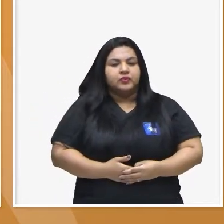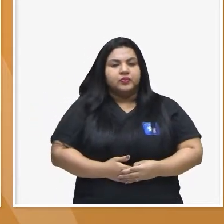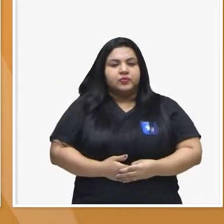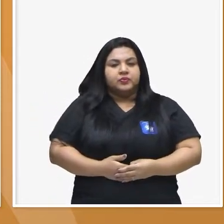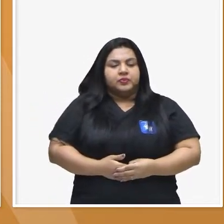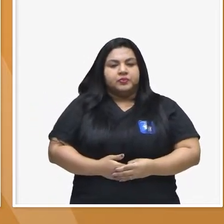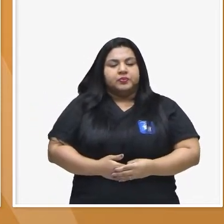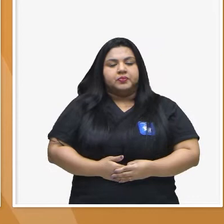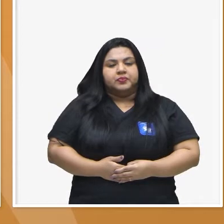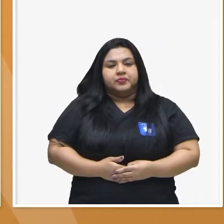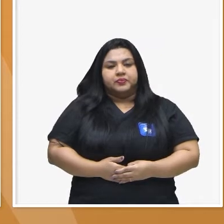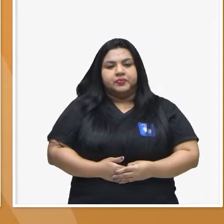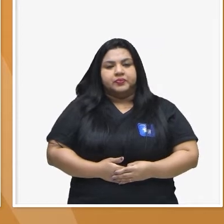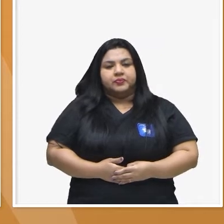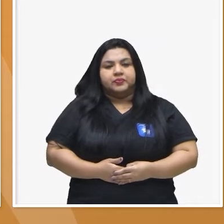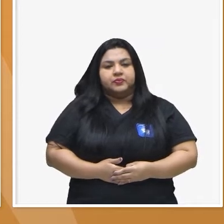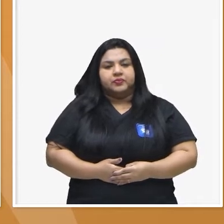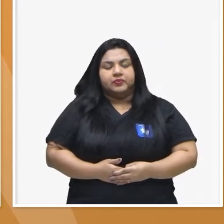Então,